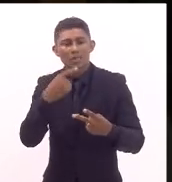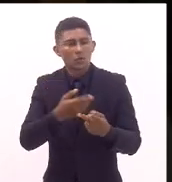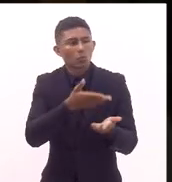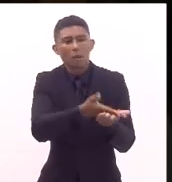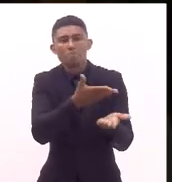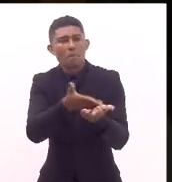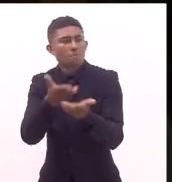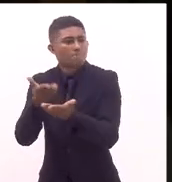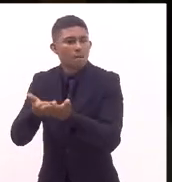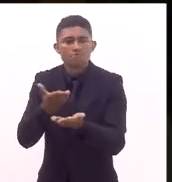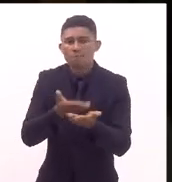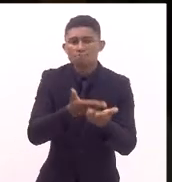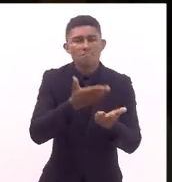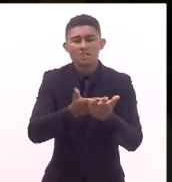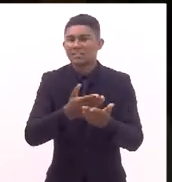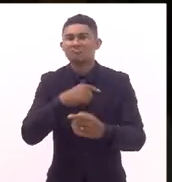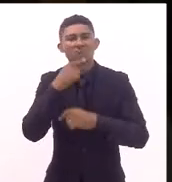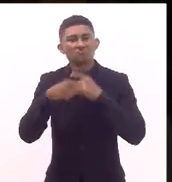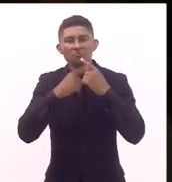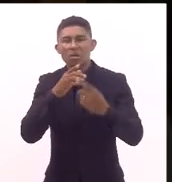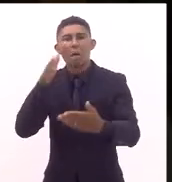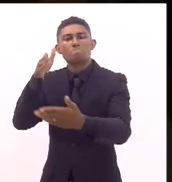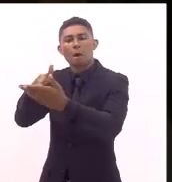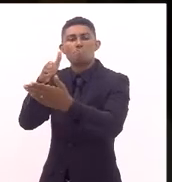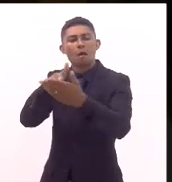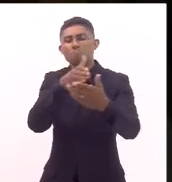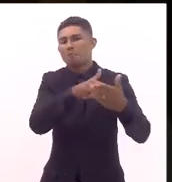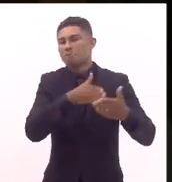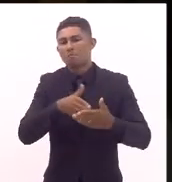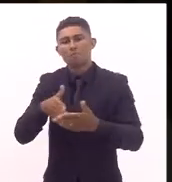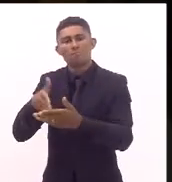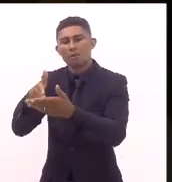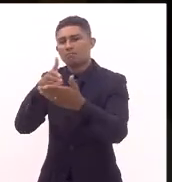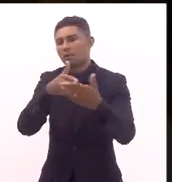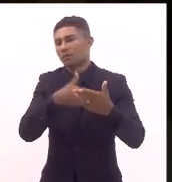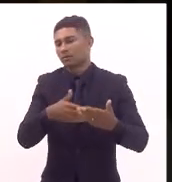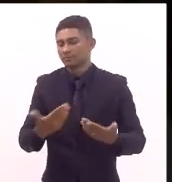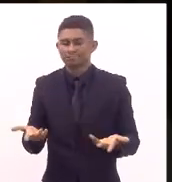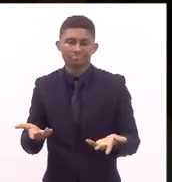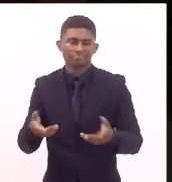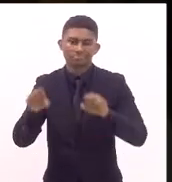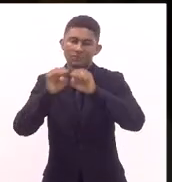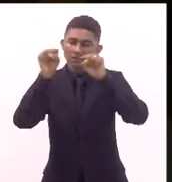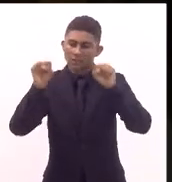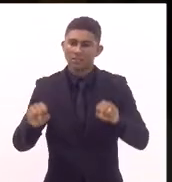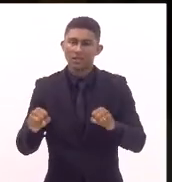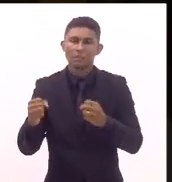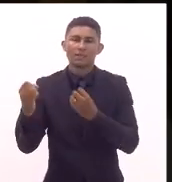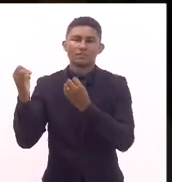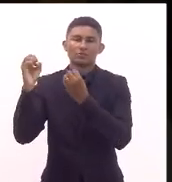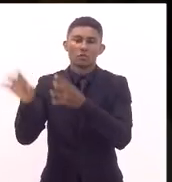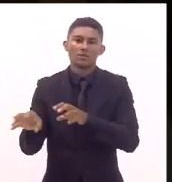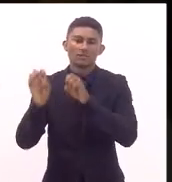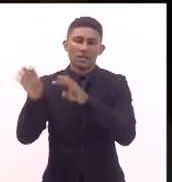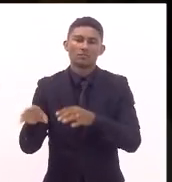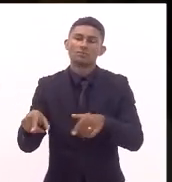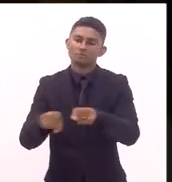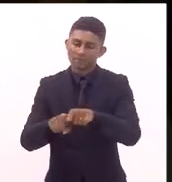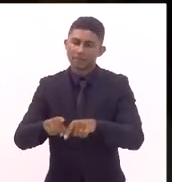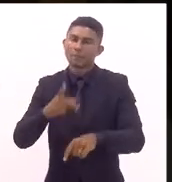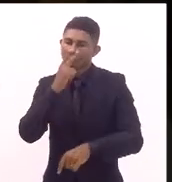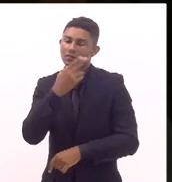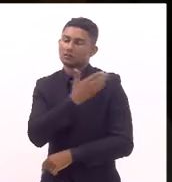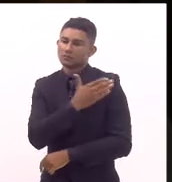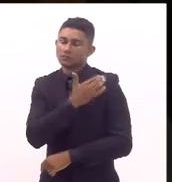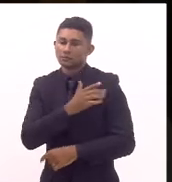estudar e serem produtivos Esse é um sistema educacional também discriminatória e